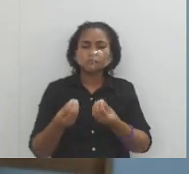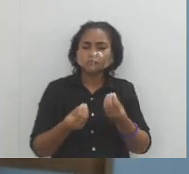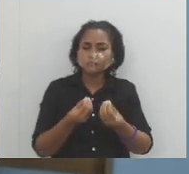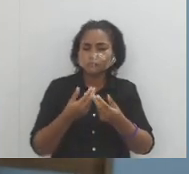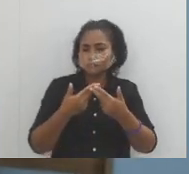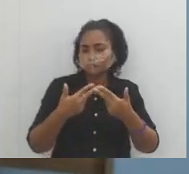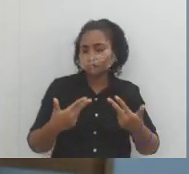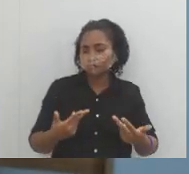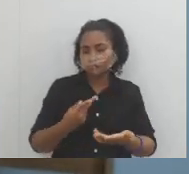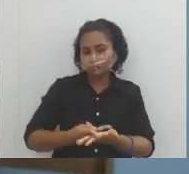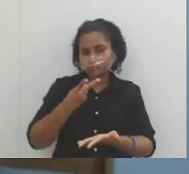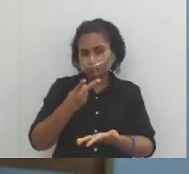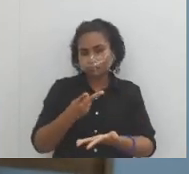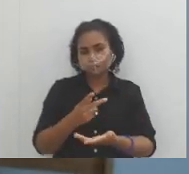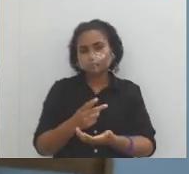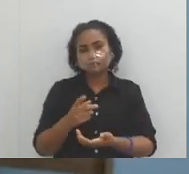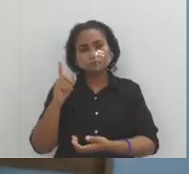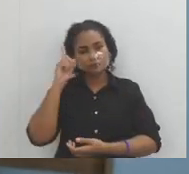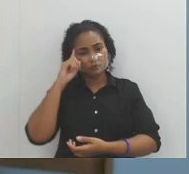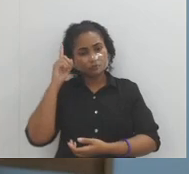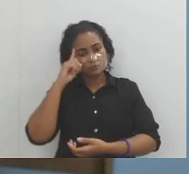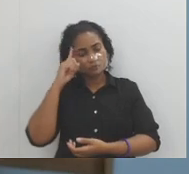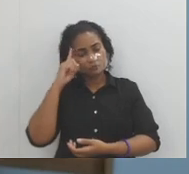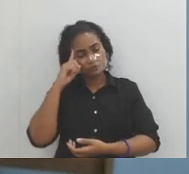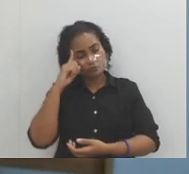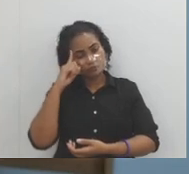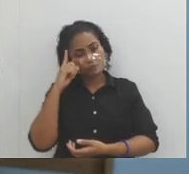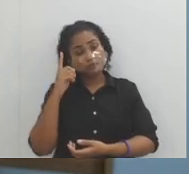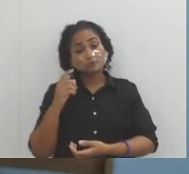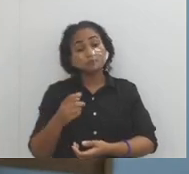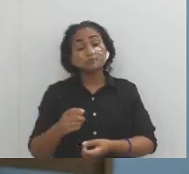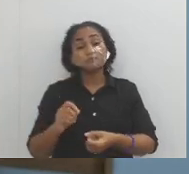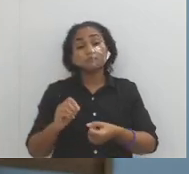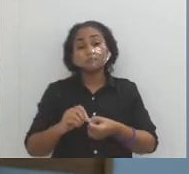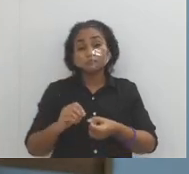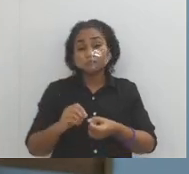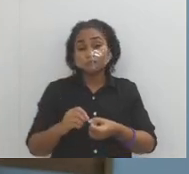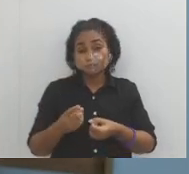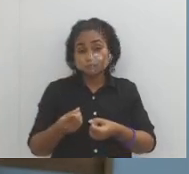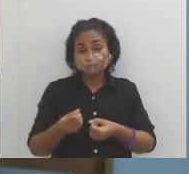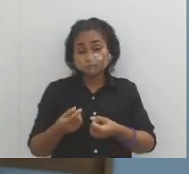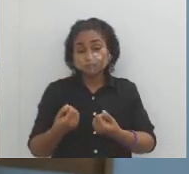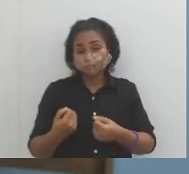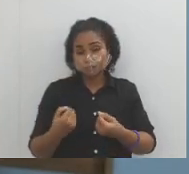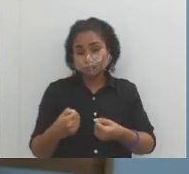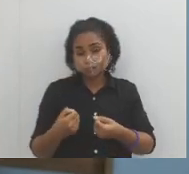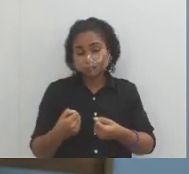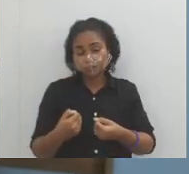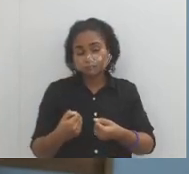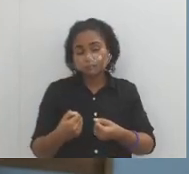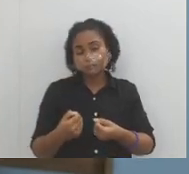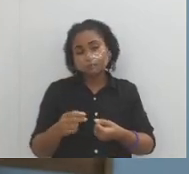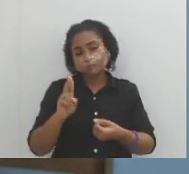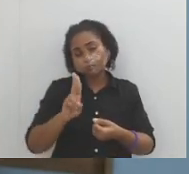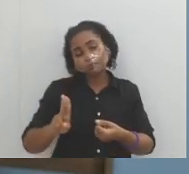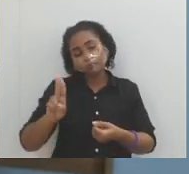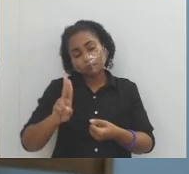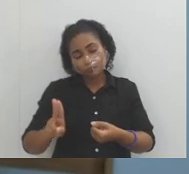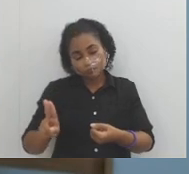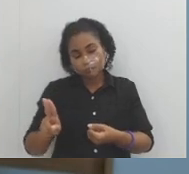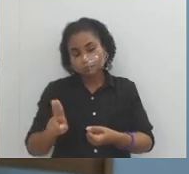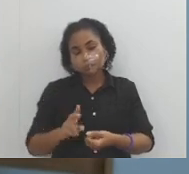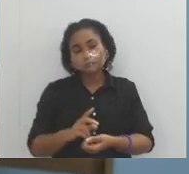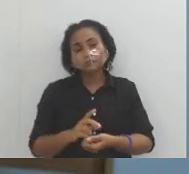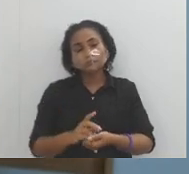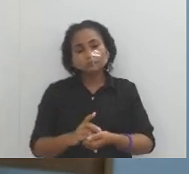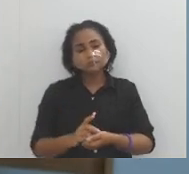situações onde, no cotidiano, pelo fato de não utilizarmos, na